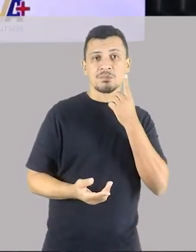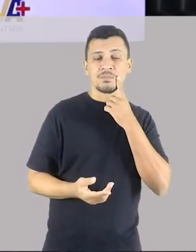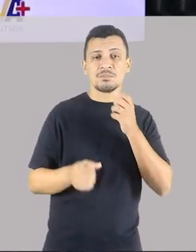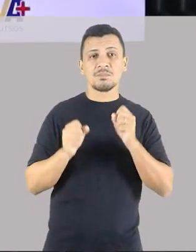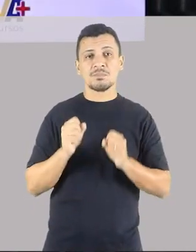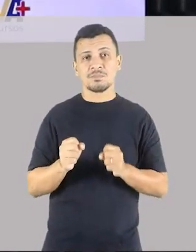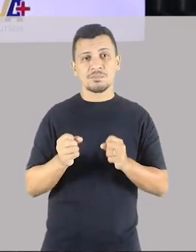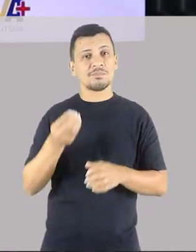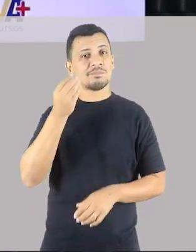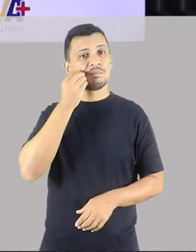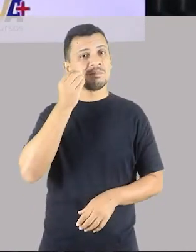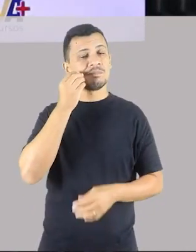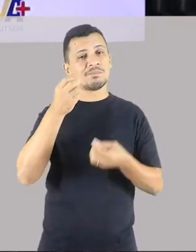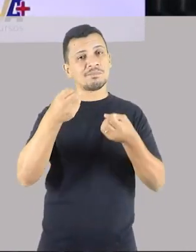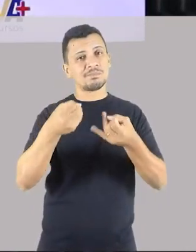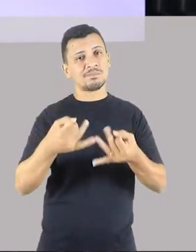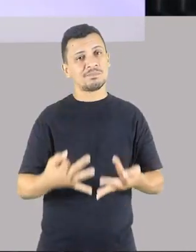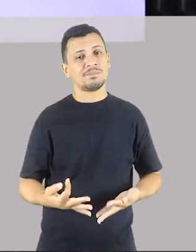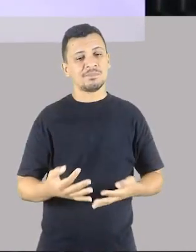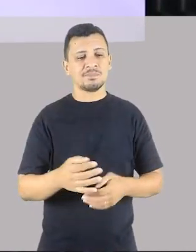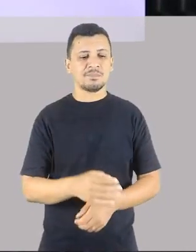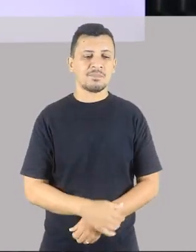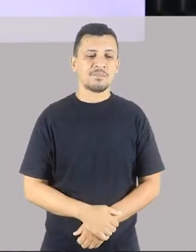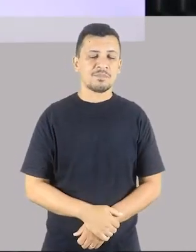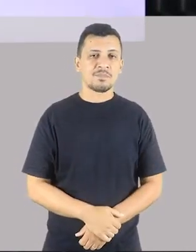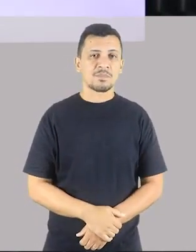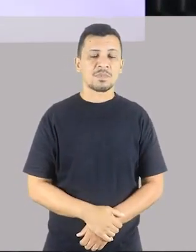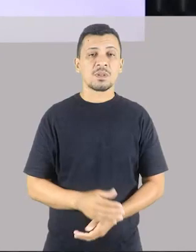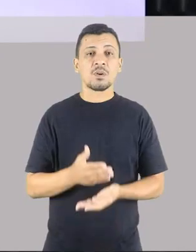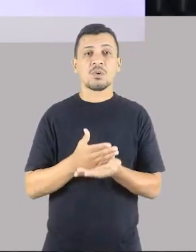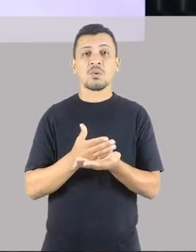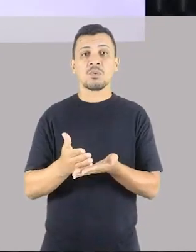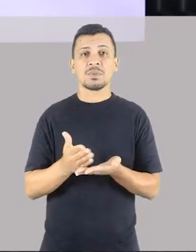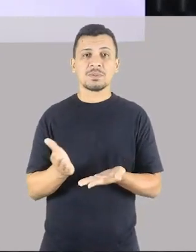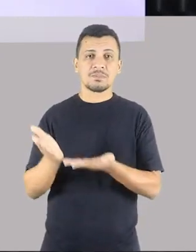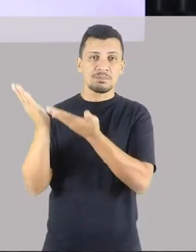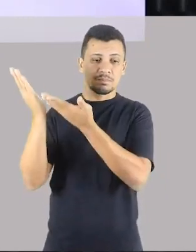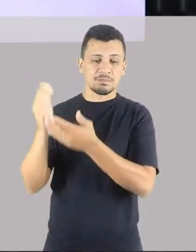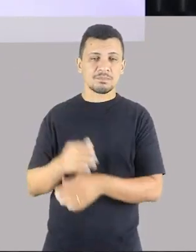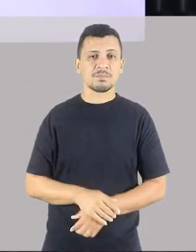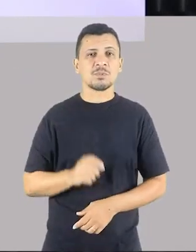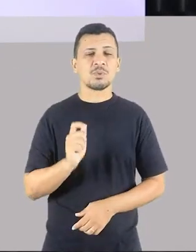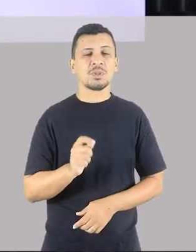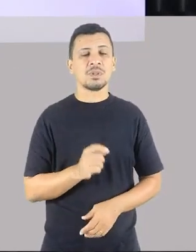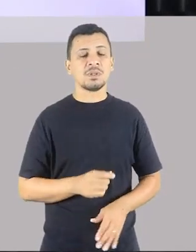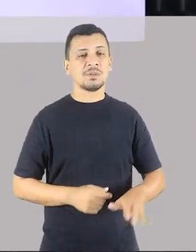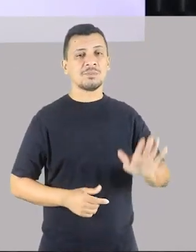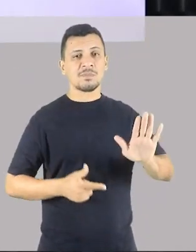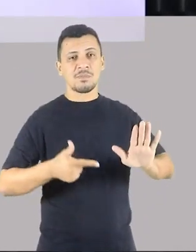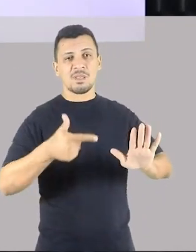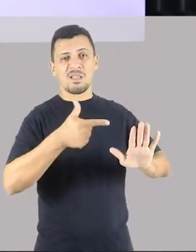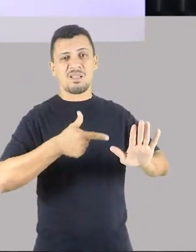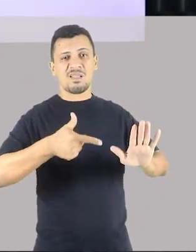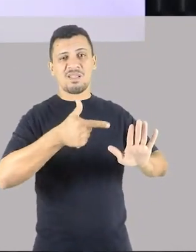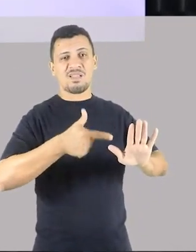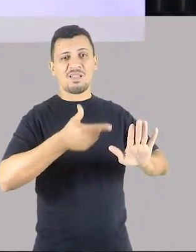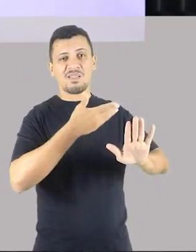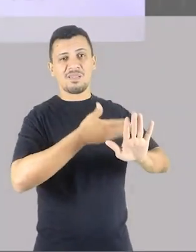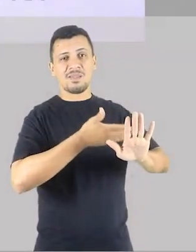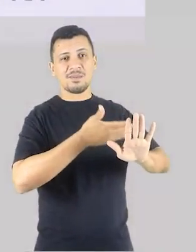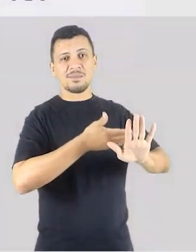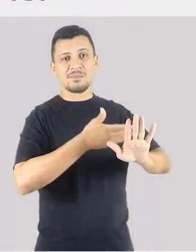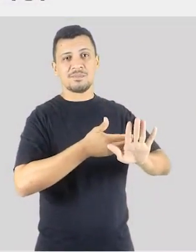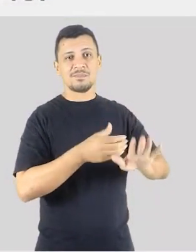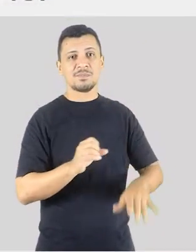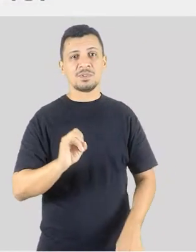aqui para tentar esclarecer. Vamos lá. Hoje nós vamos começar falando da ironia. O que é a ironia?